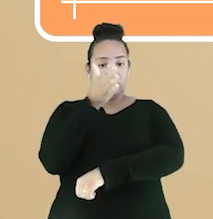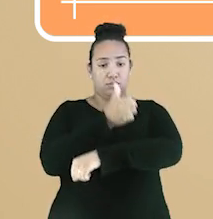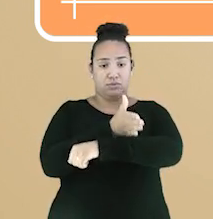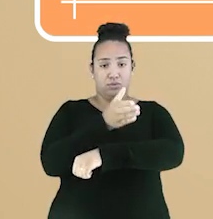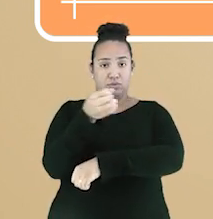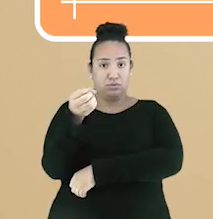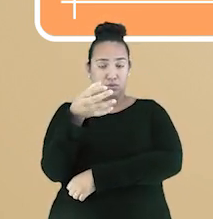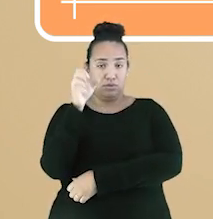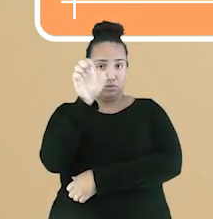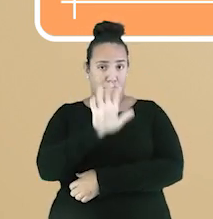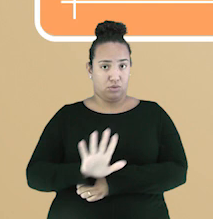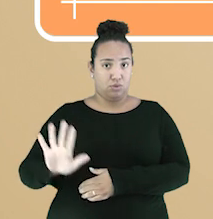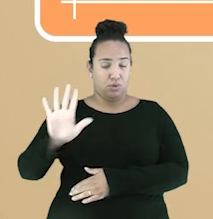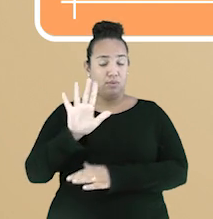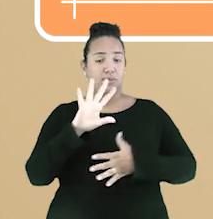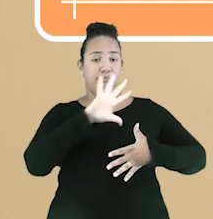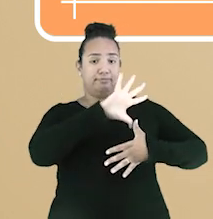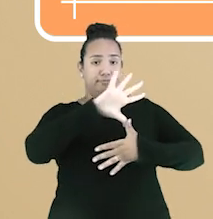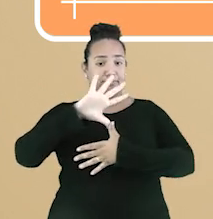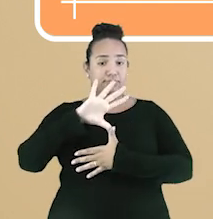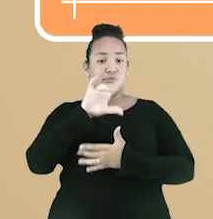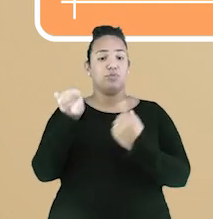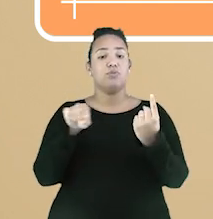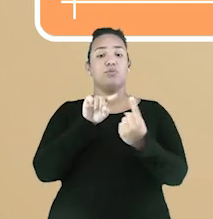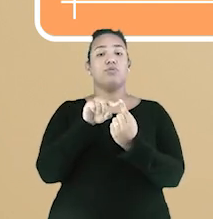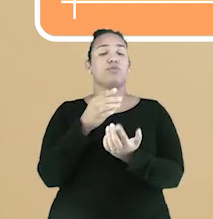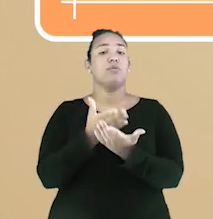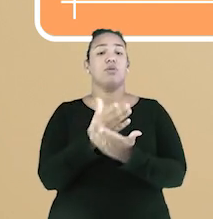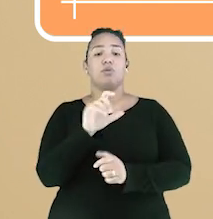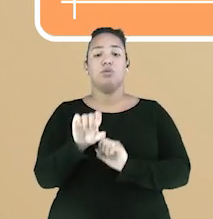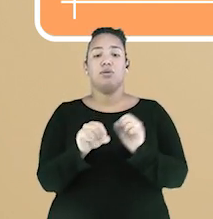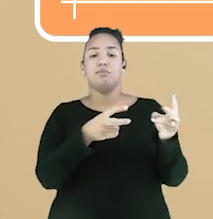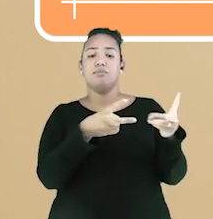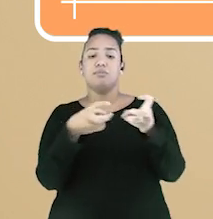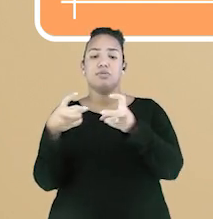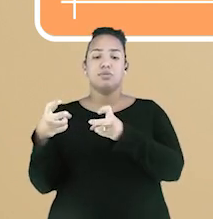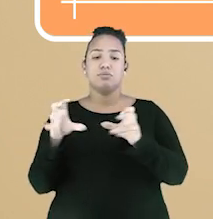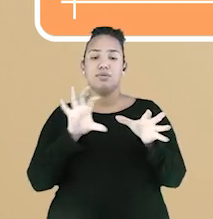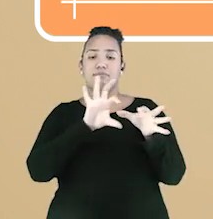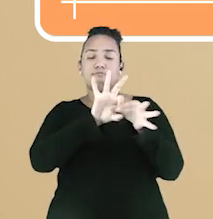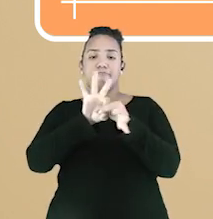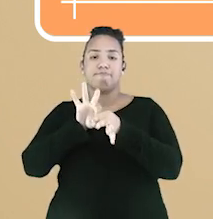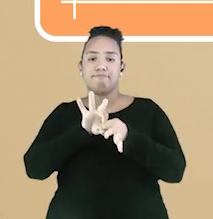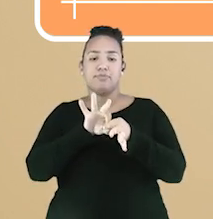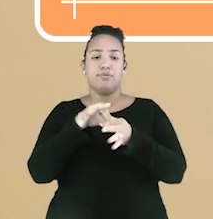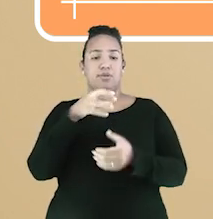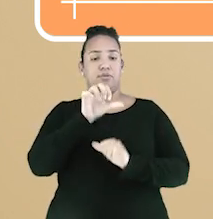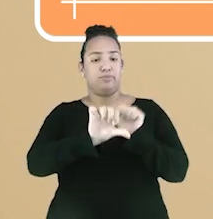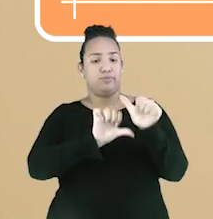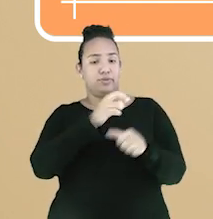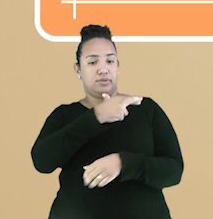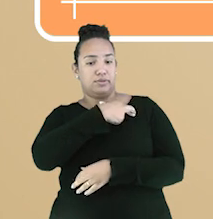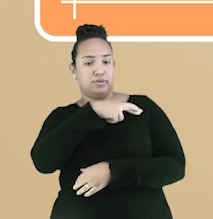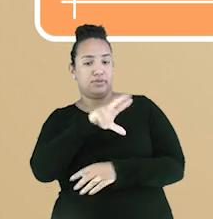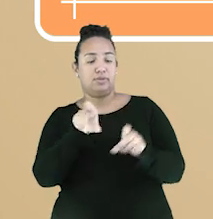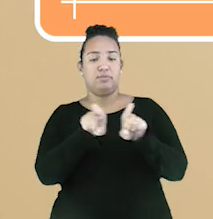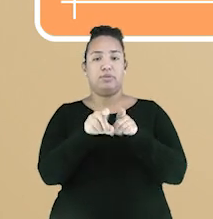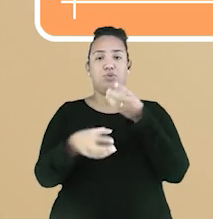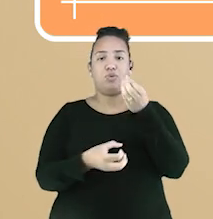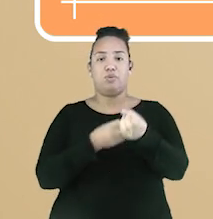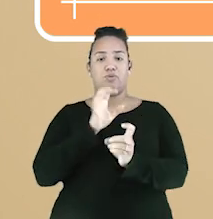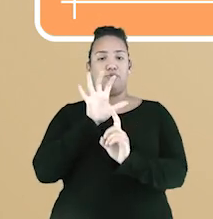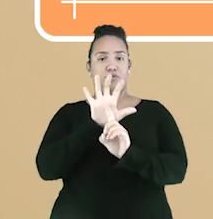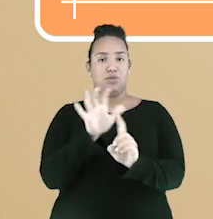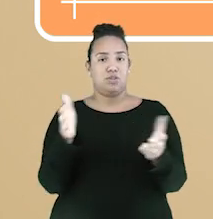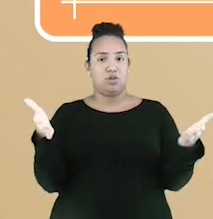na Europa e na América. O objetivo dessa aula é identificar as vinculações entre as reformas religiosas e seus reflexos